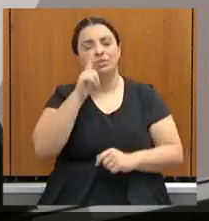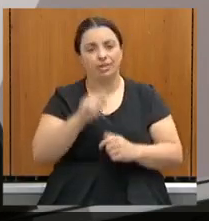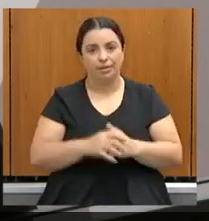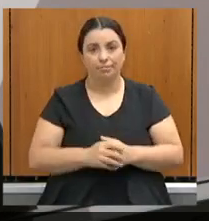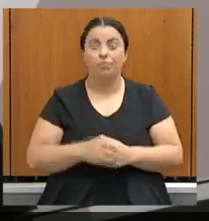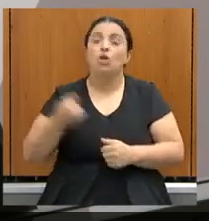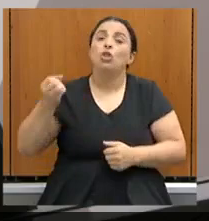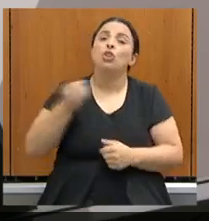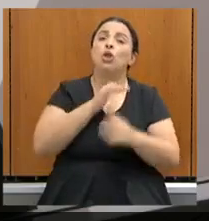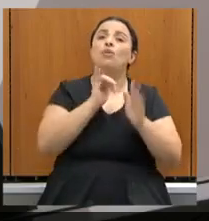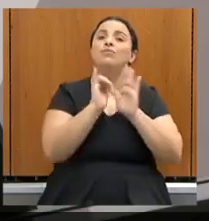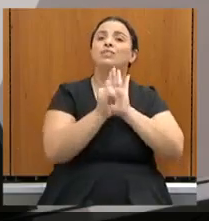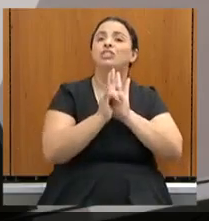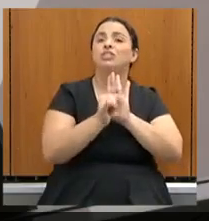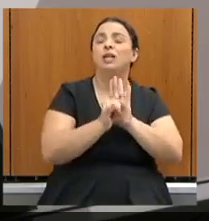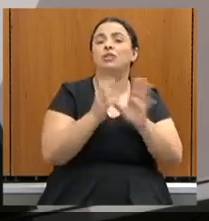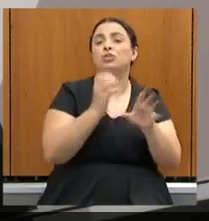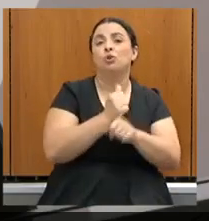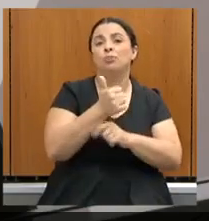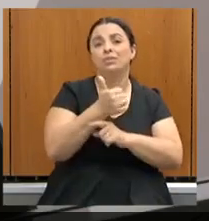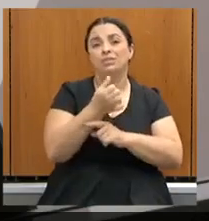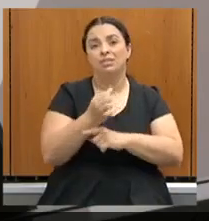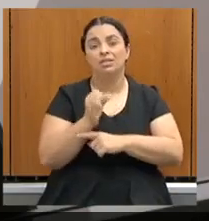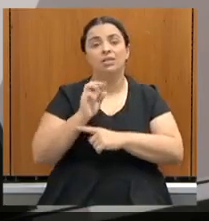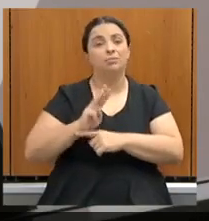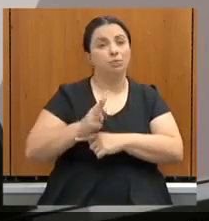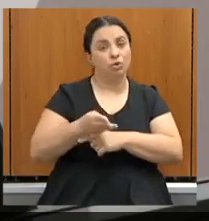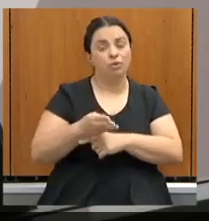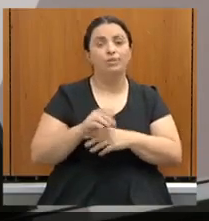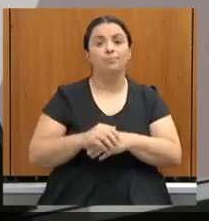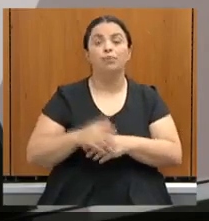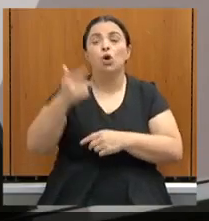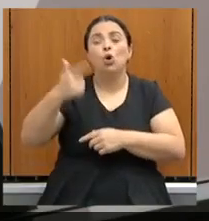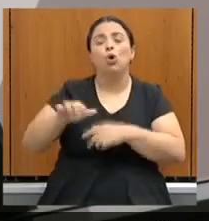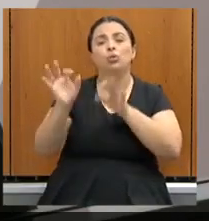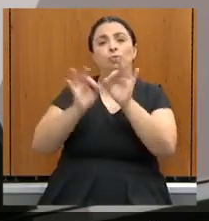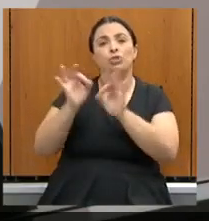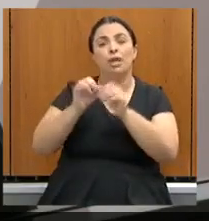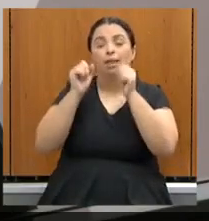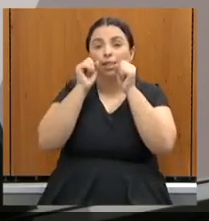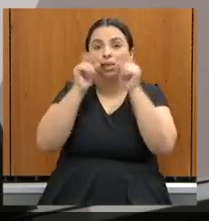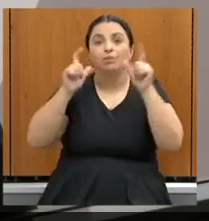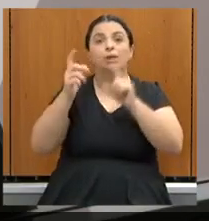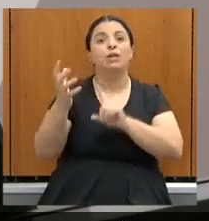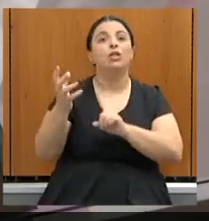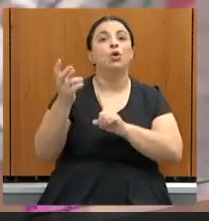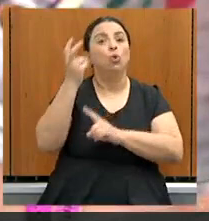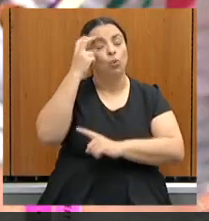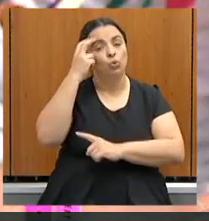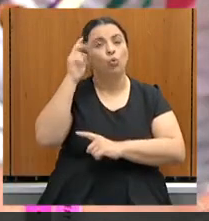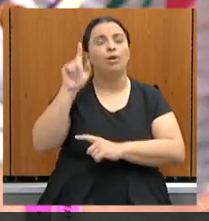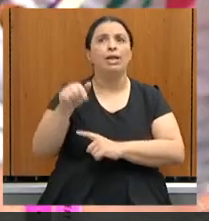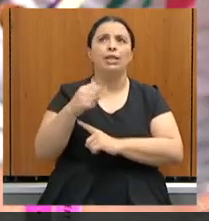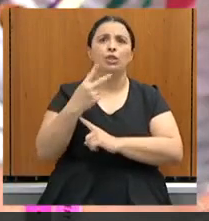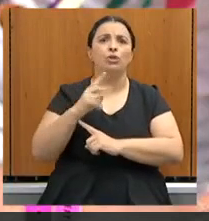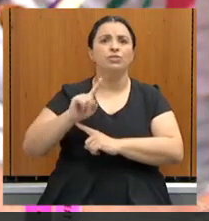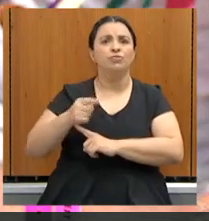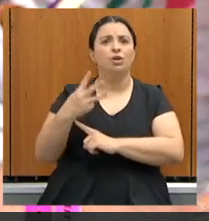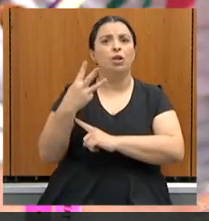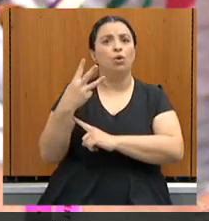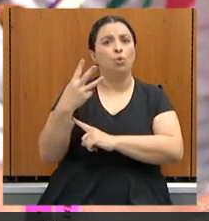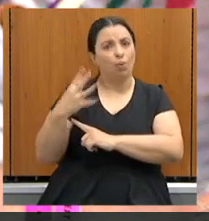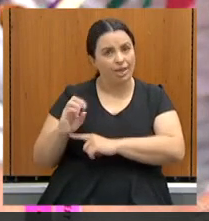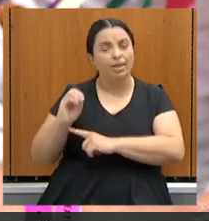16 milhões. O Desperta a Cultura, nós, são 2,40 milhões. Nós estamos